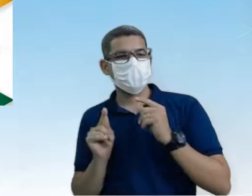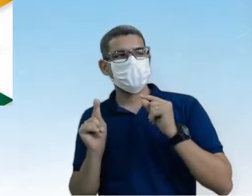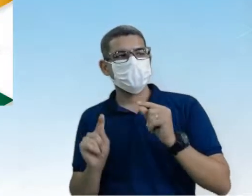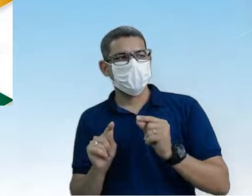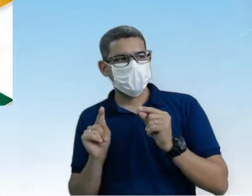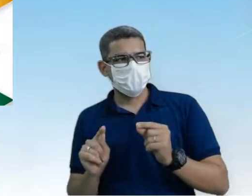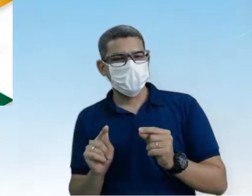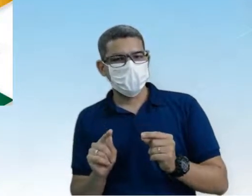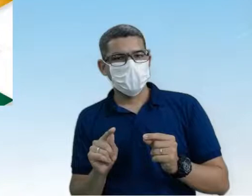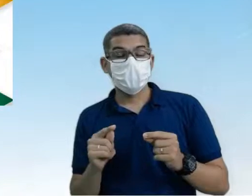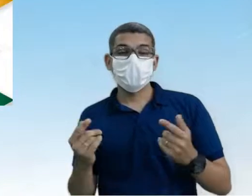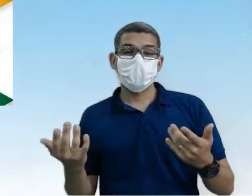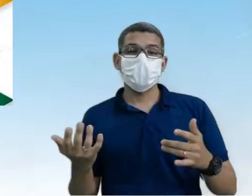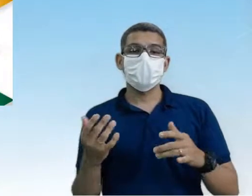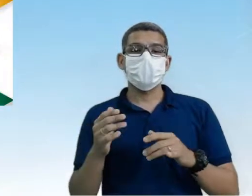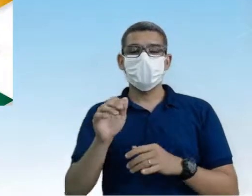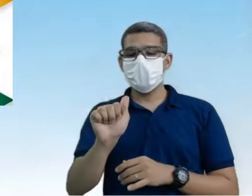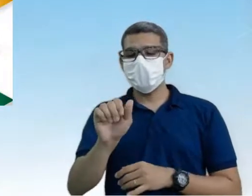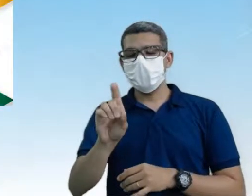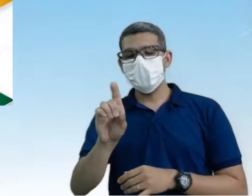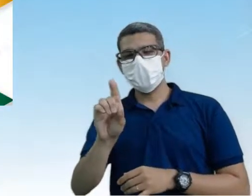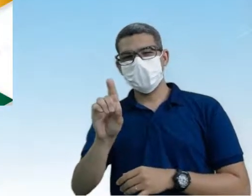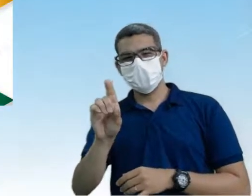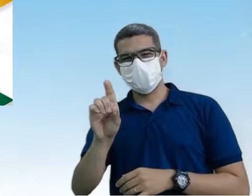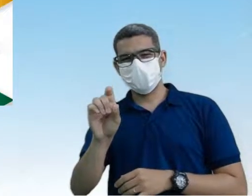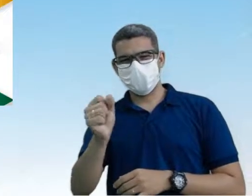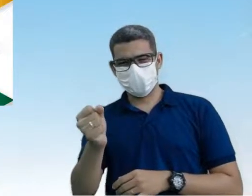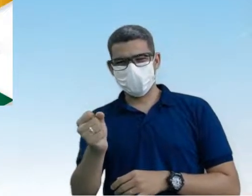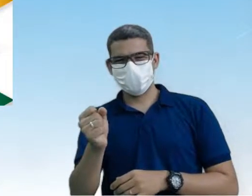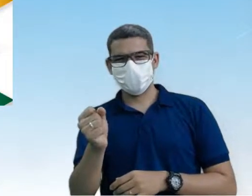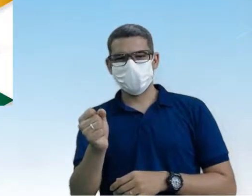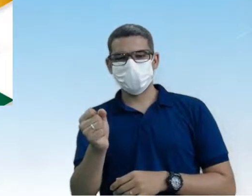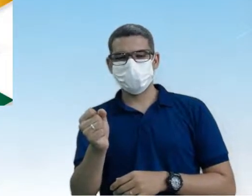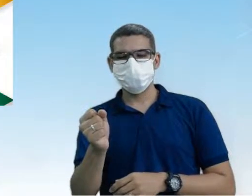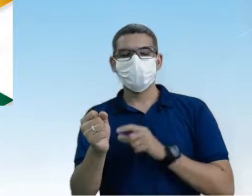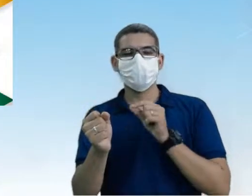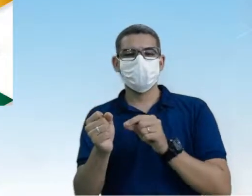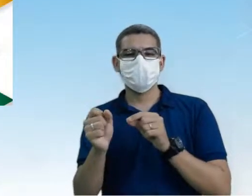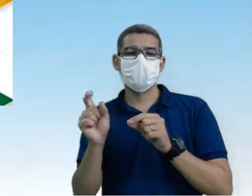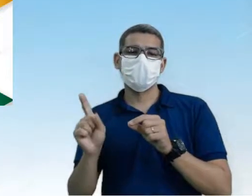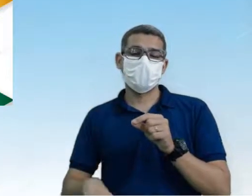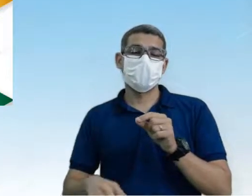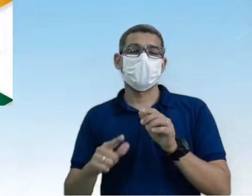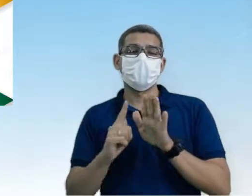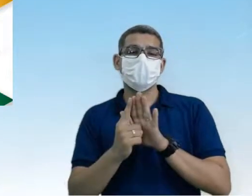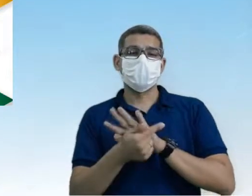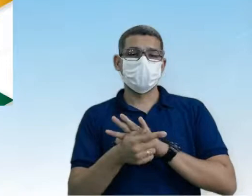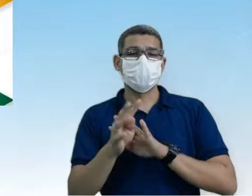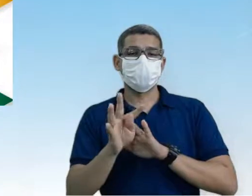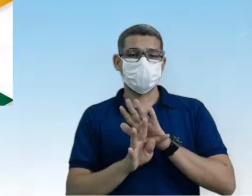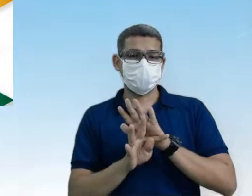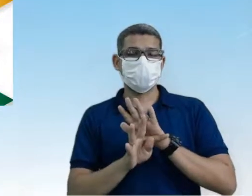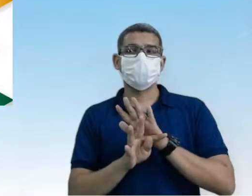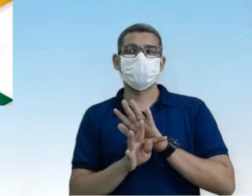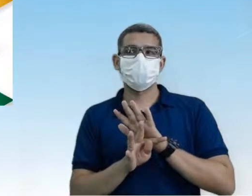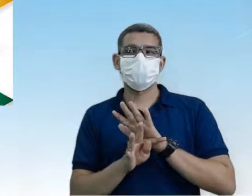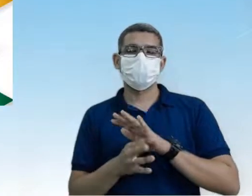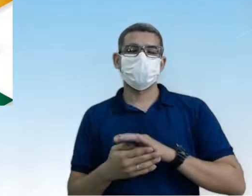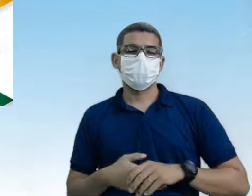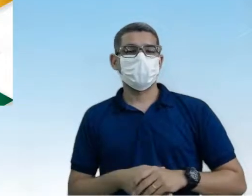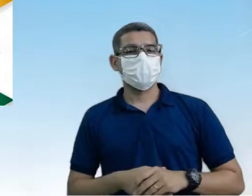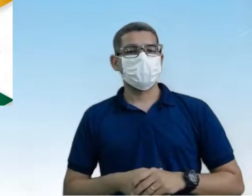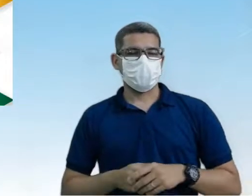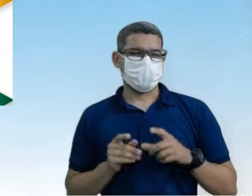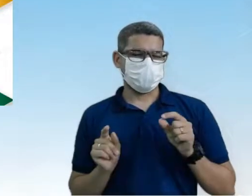é um advertisement, né? Esse textual genre é o gênero textual that has the function of presenting